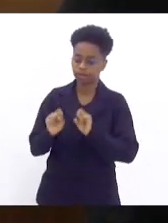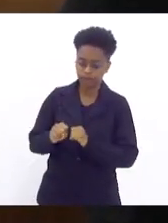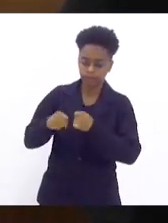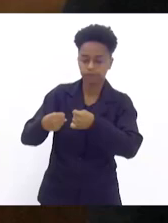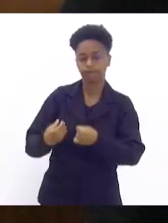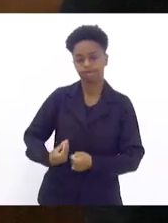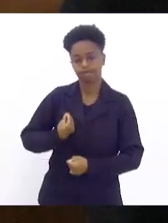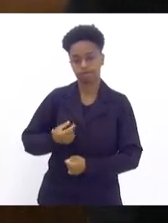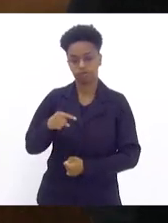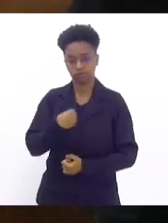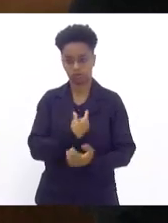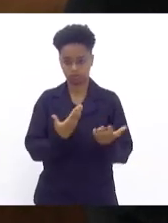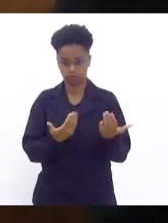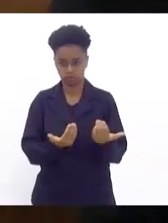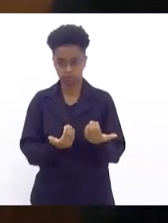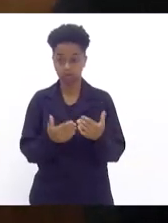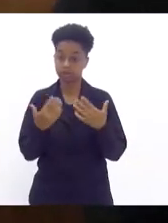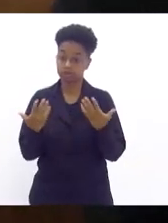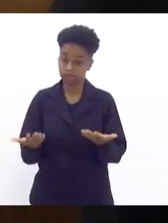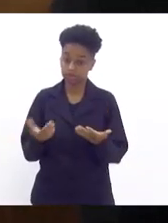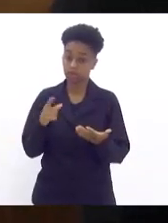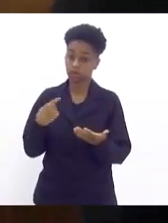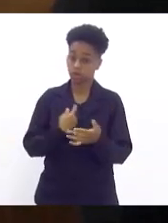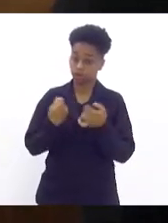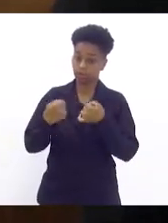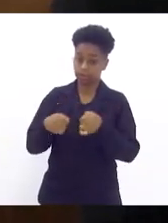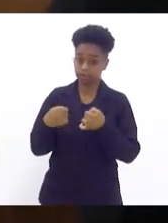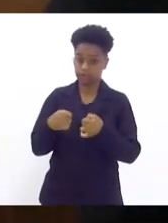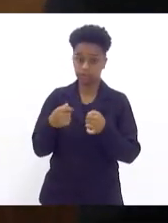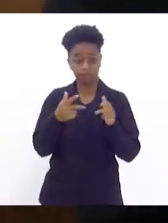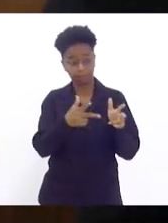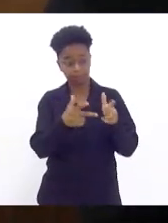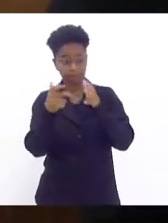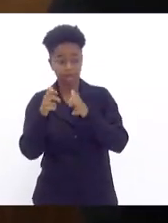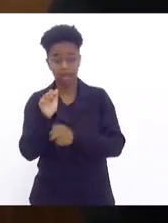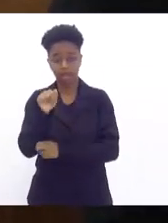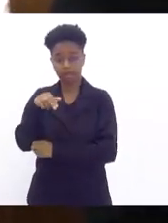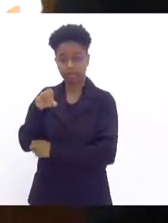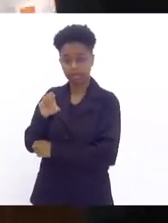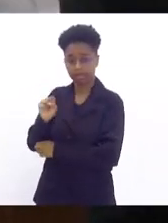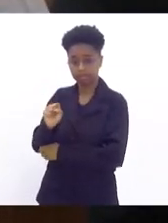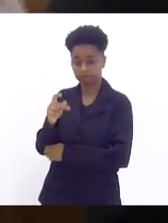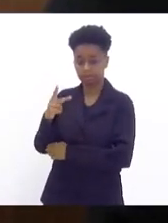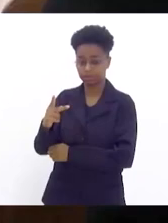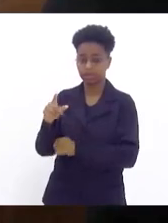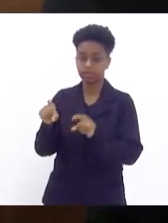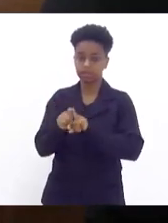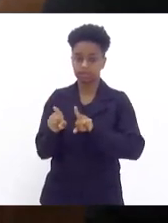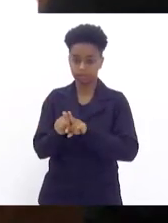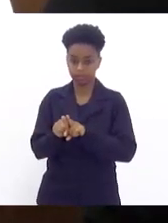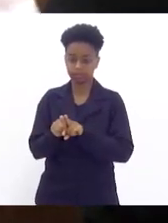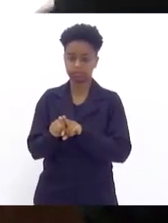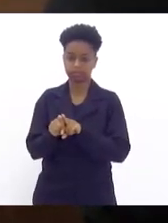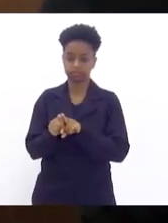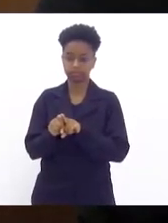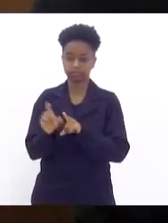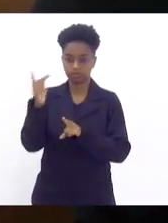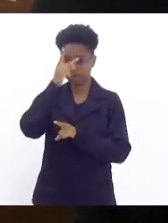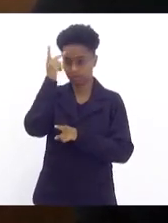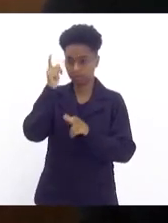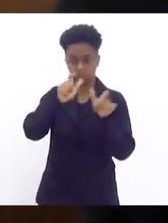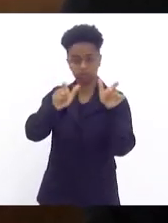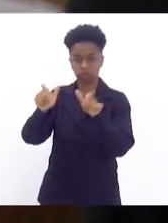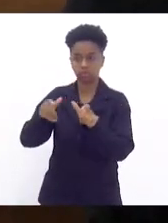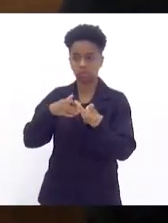da vida da Nossa Juventude então nos inspiramos na lesp nos inspiramos aqueles que gostam de uma